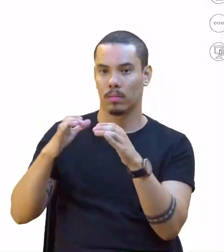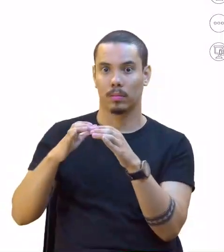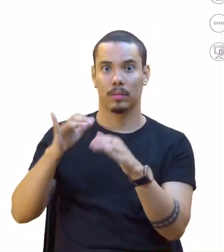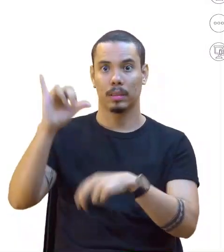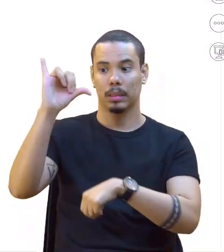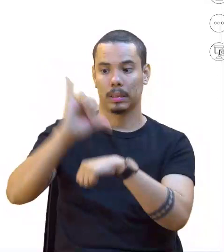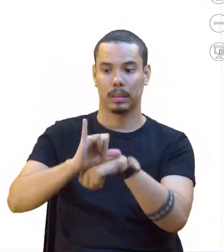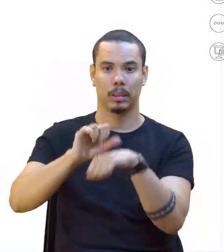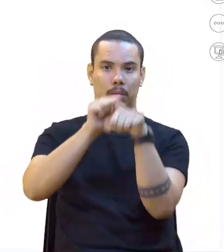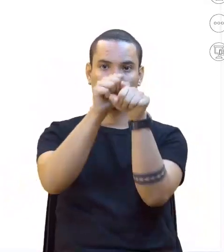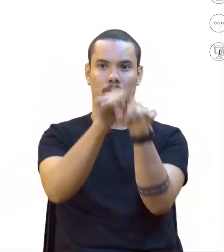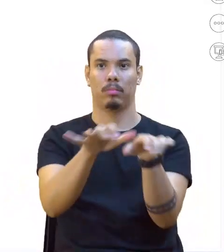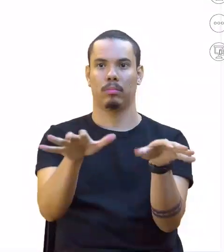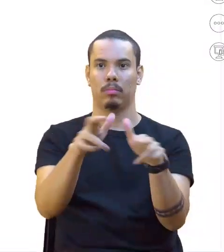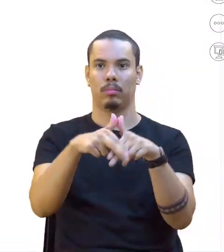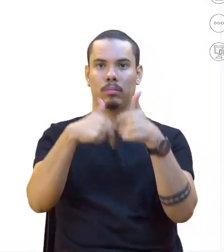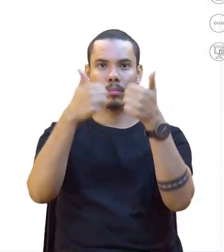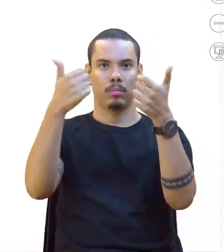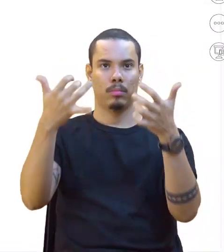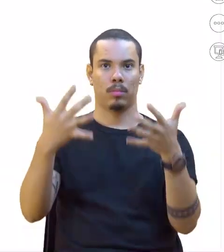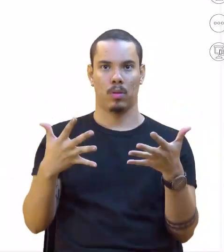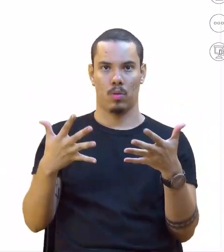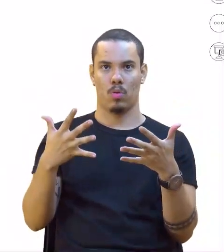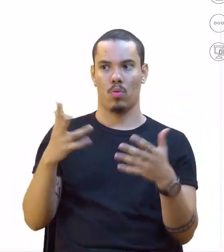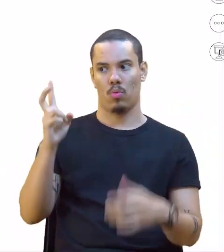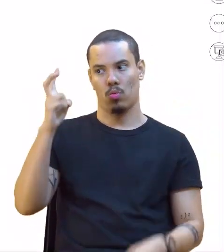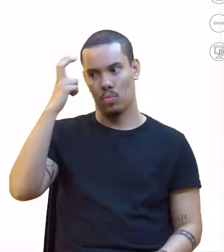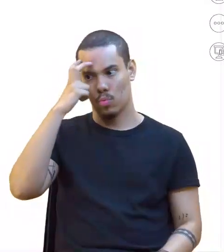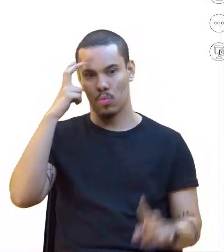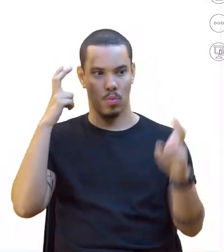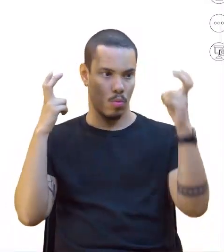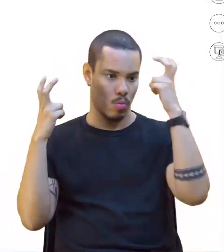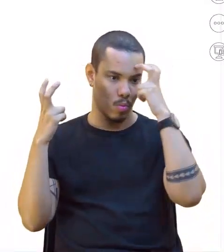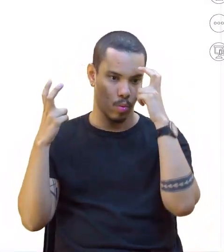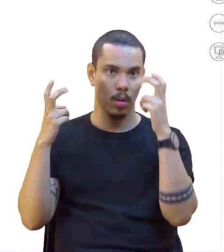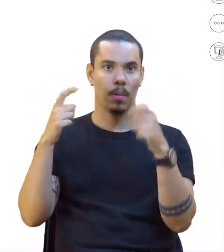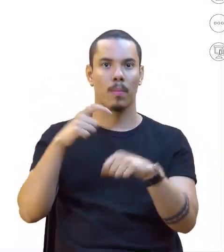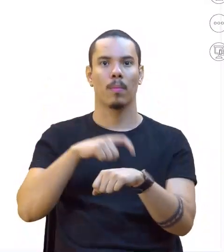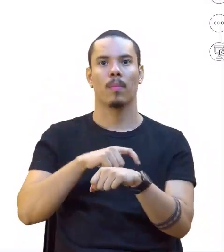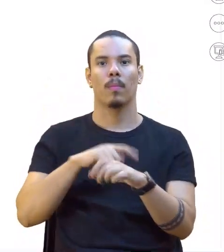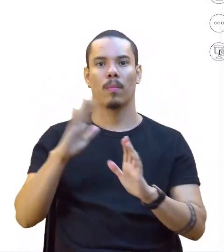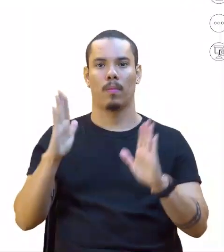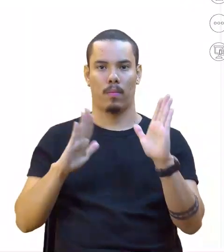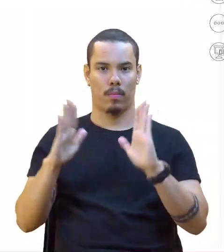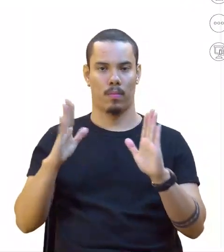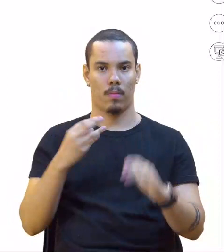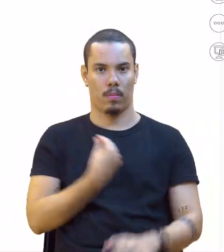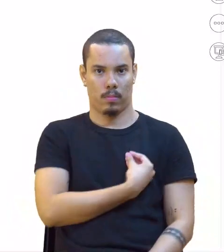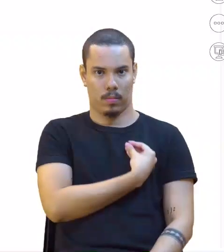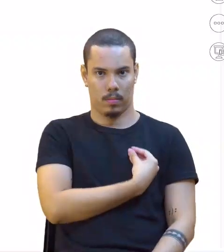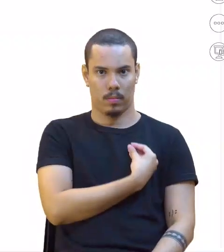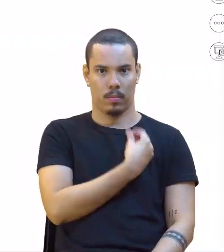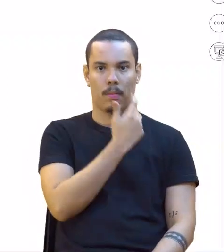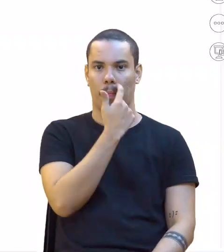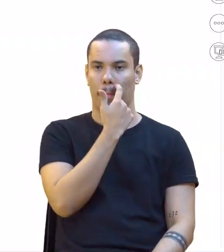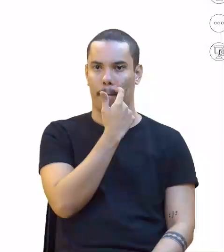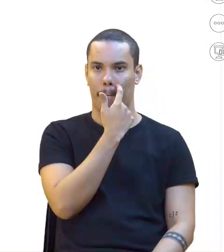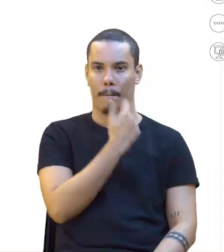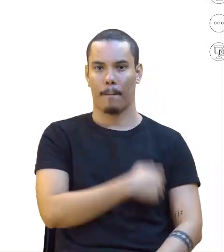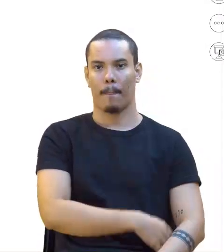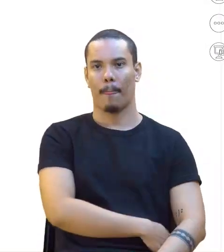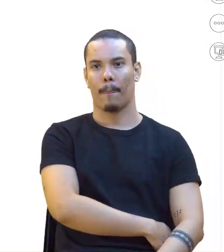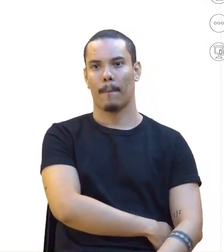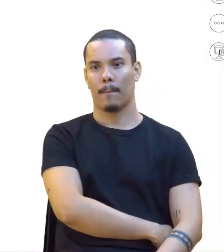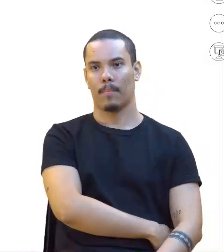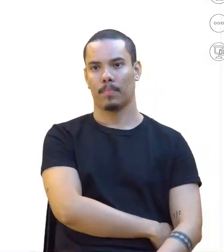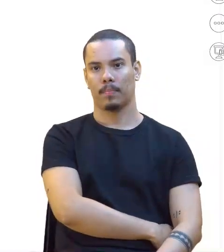a autora define cultura sem aspas, num primeiro momento do ensaio, como a existência de esquemas interiorizados que